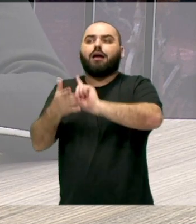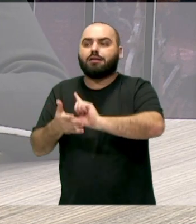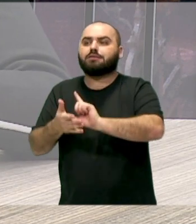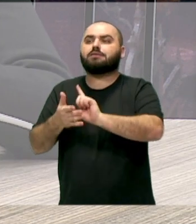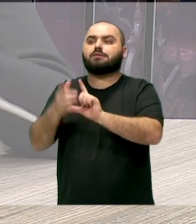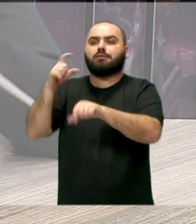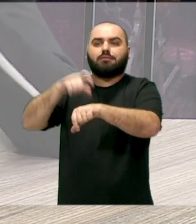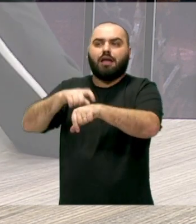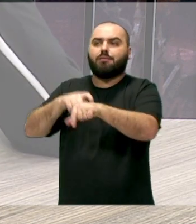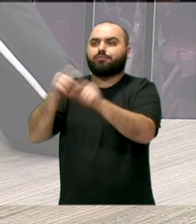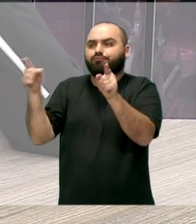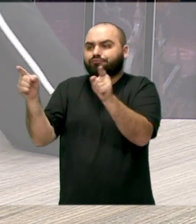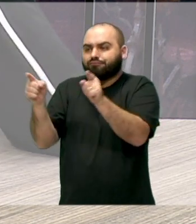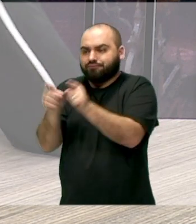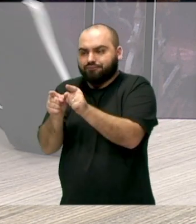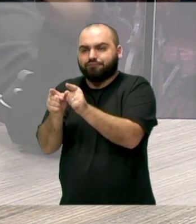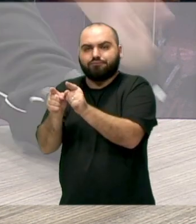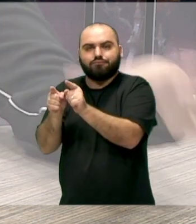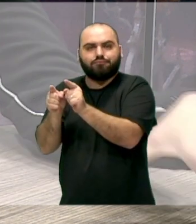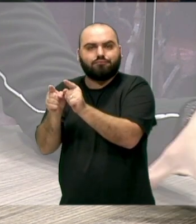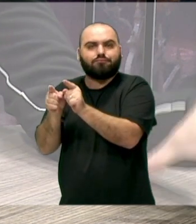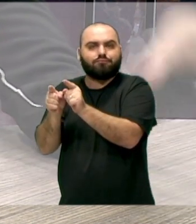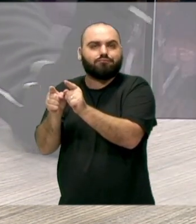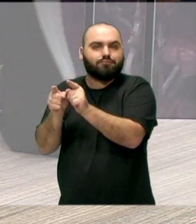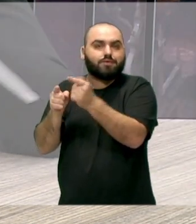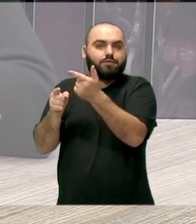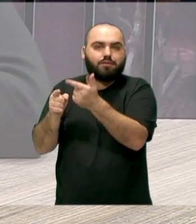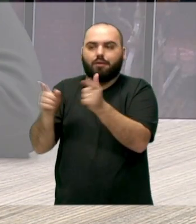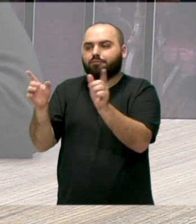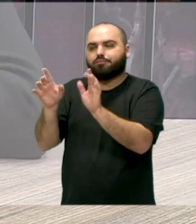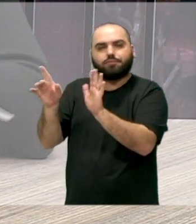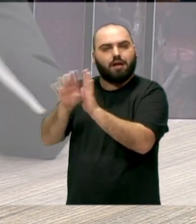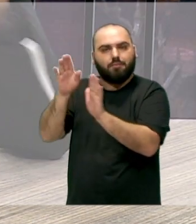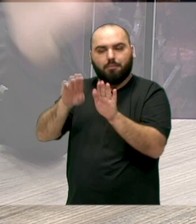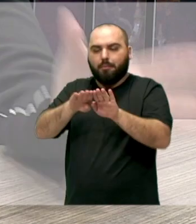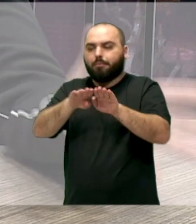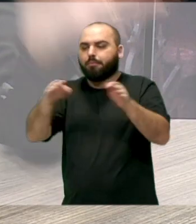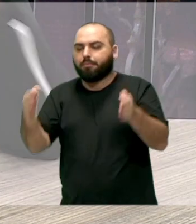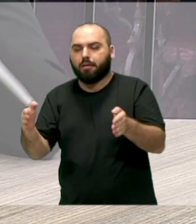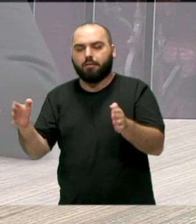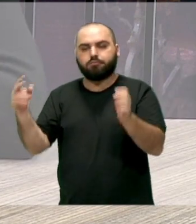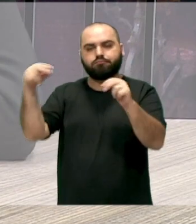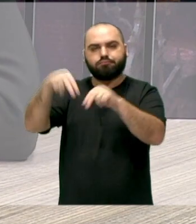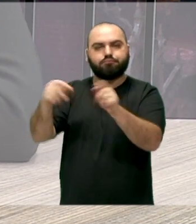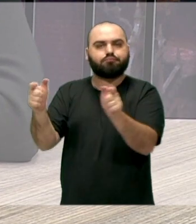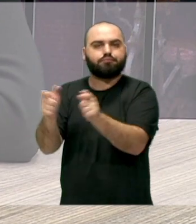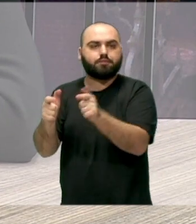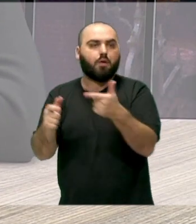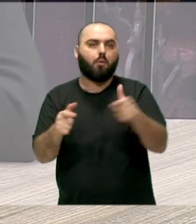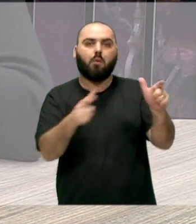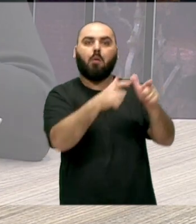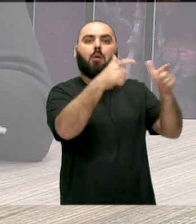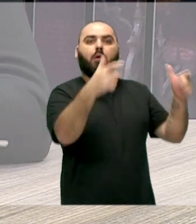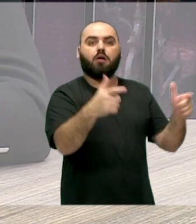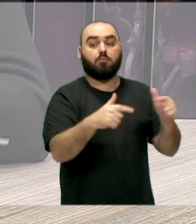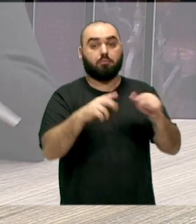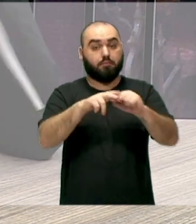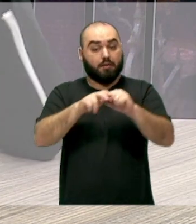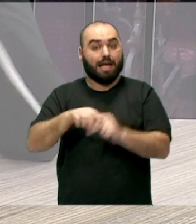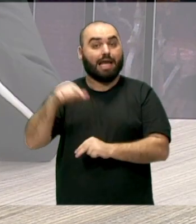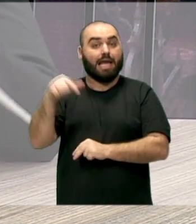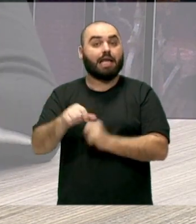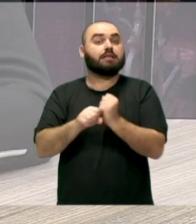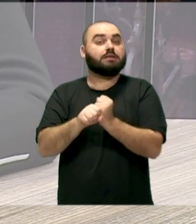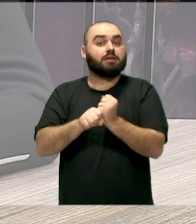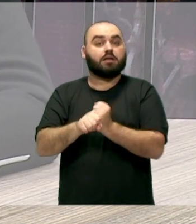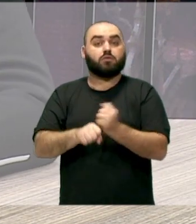menos tempo, e um está num palco menor, outro está no palco maior. Então, esse ano a gente tem essa novidade, que a gente